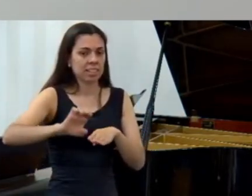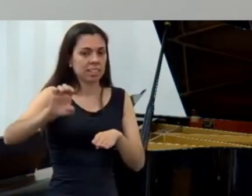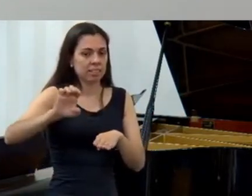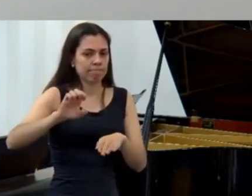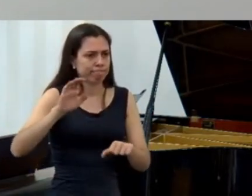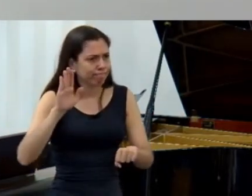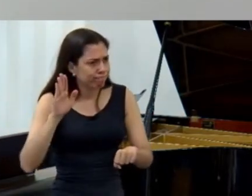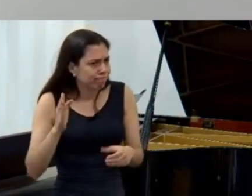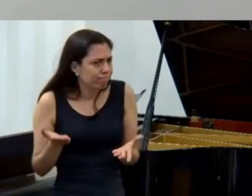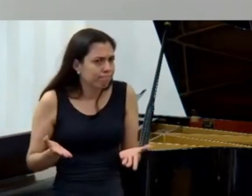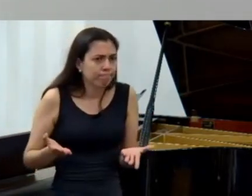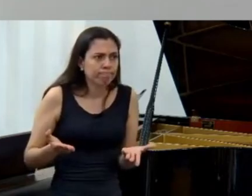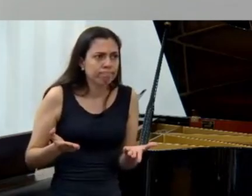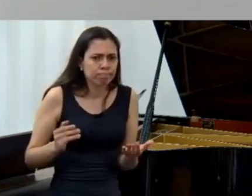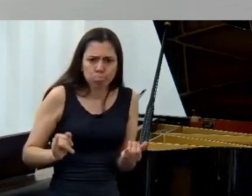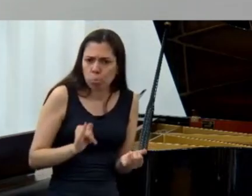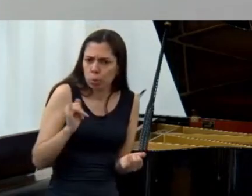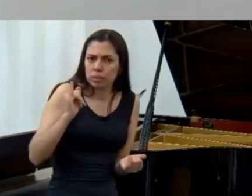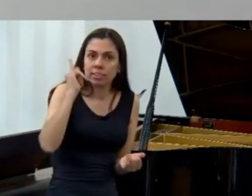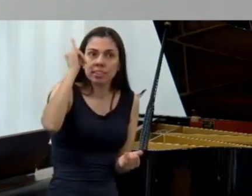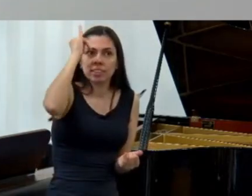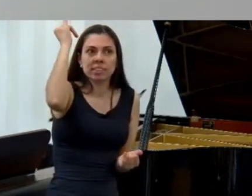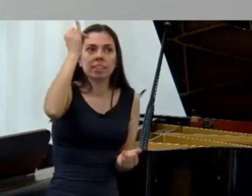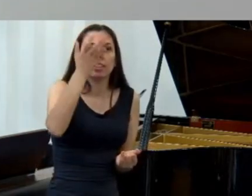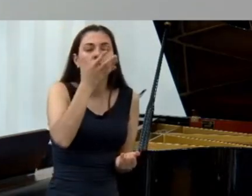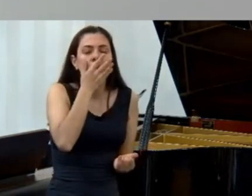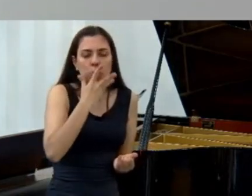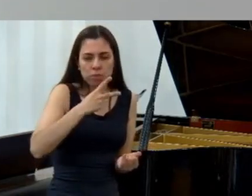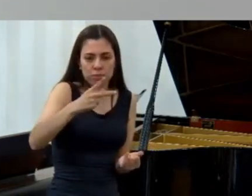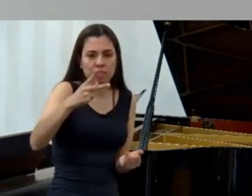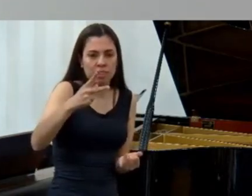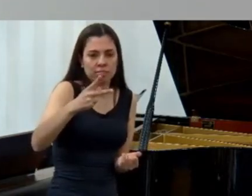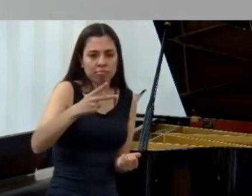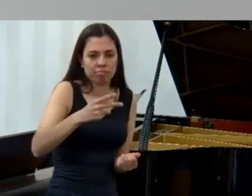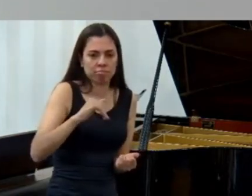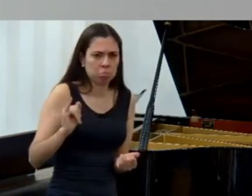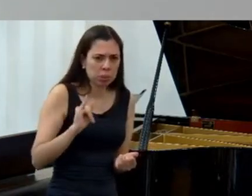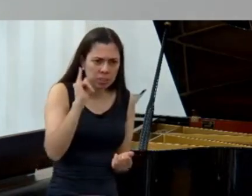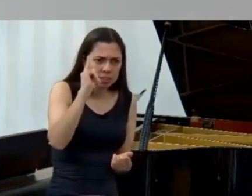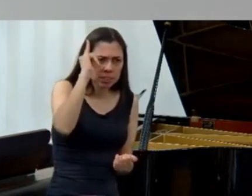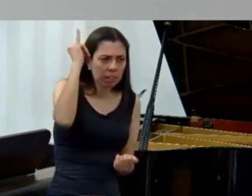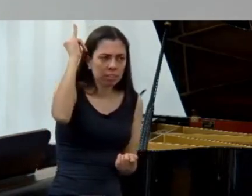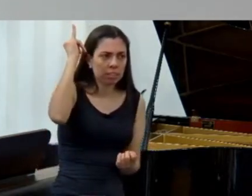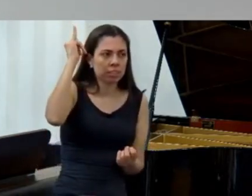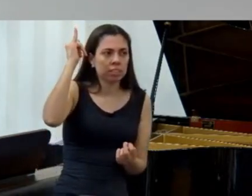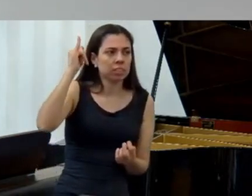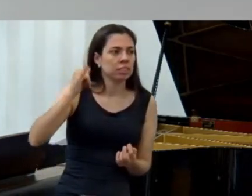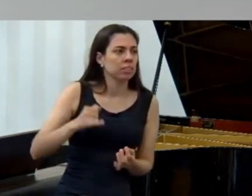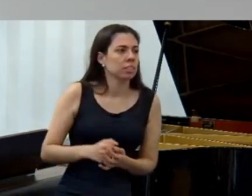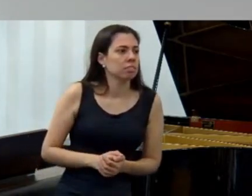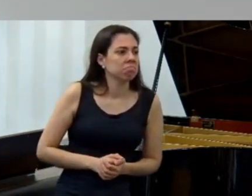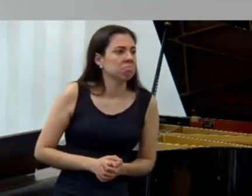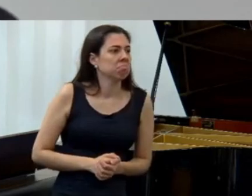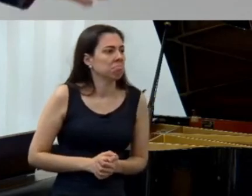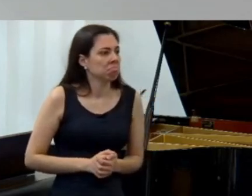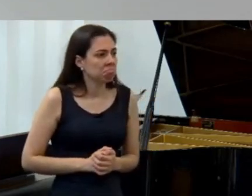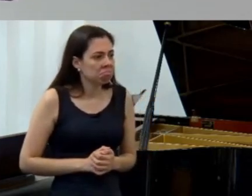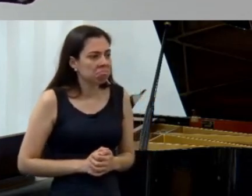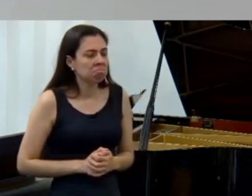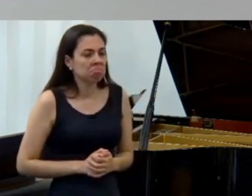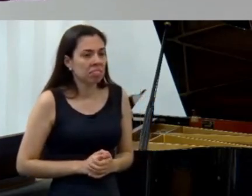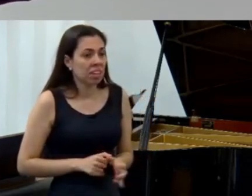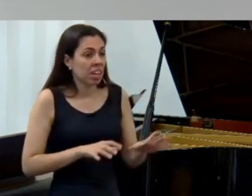profetas que no momento, depois de um triunfo público, de ser